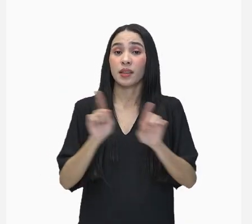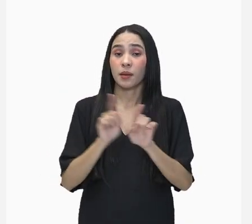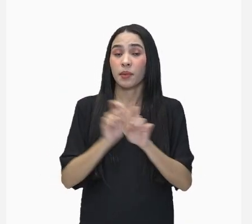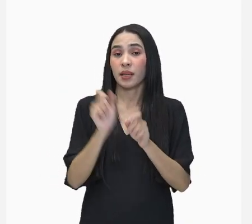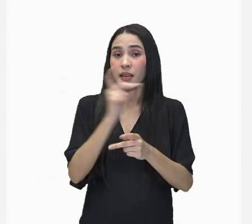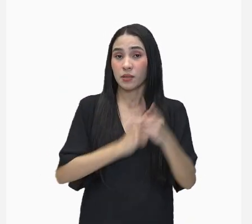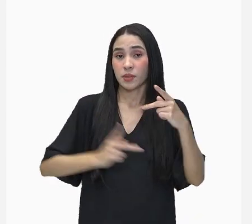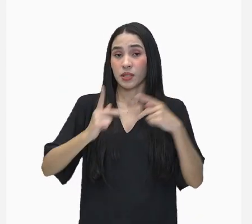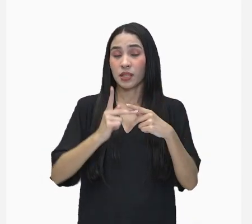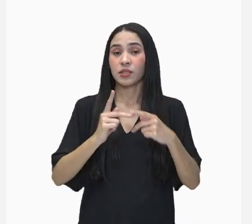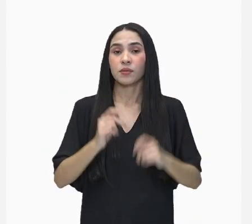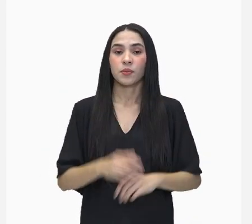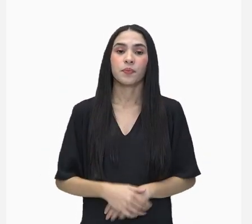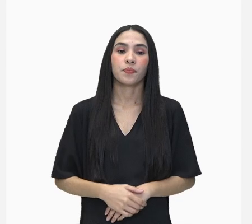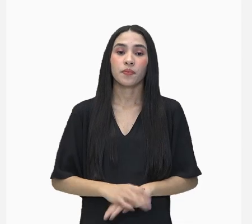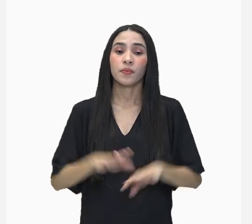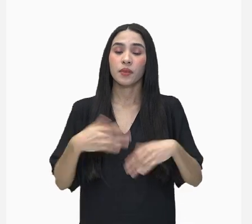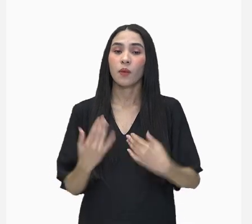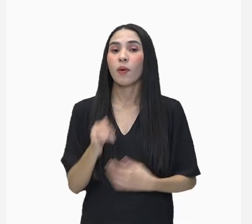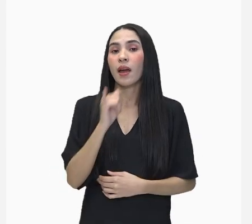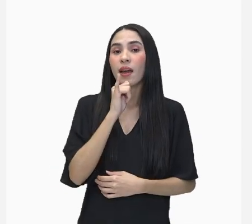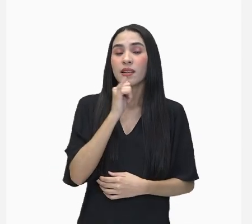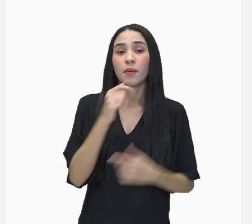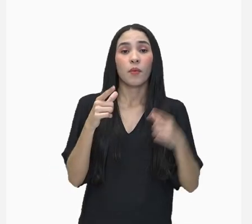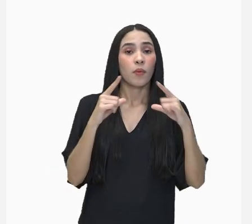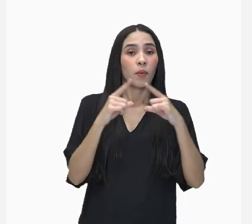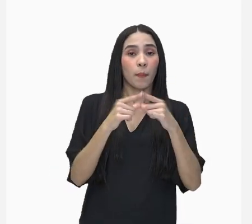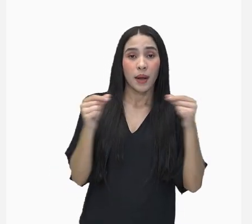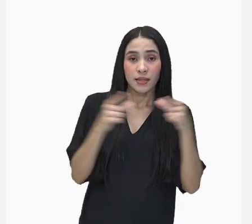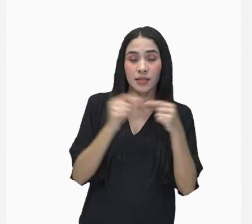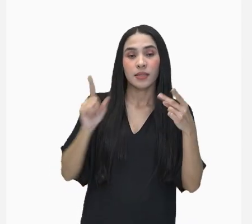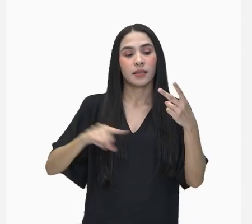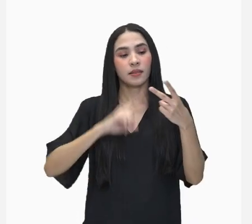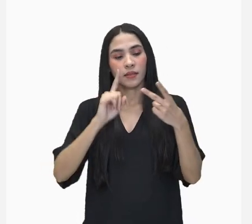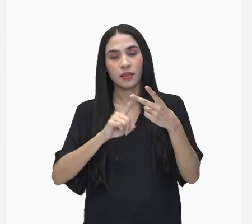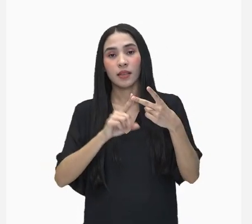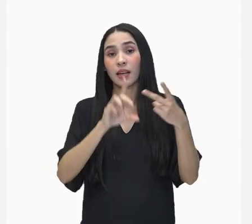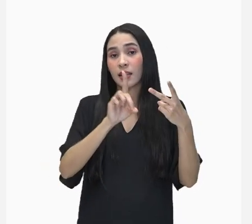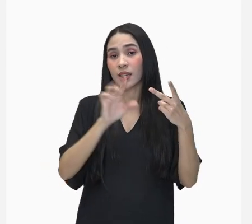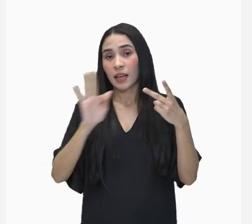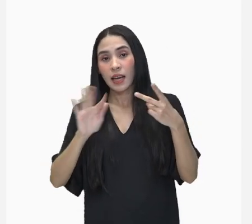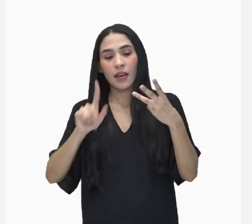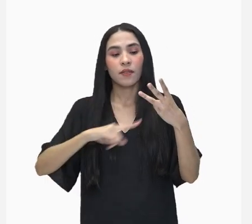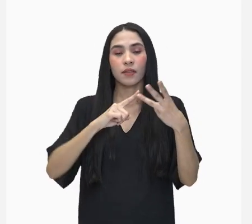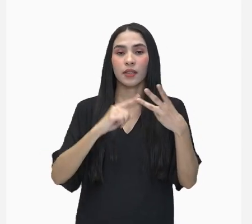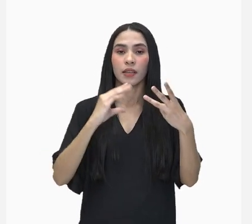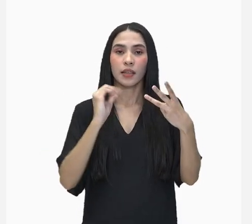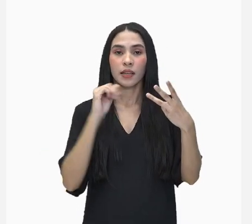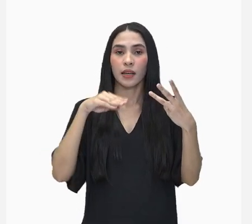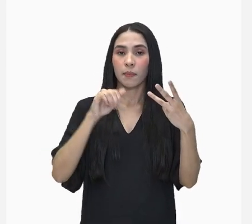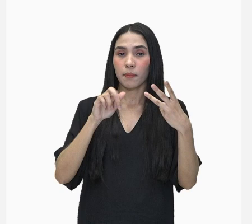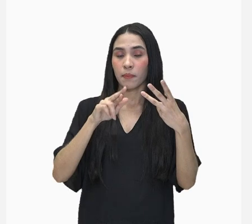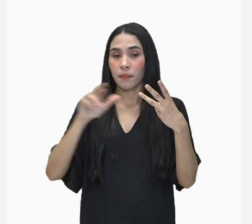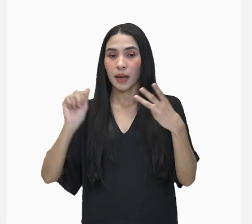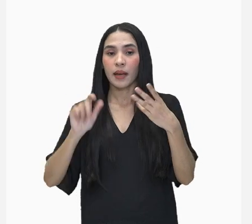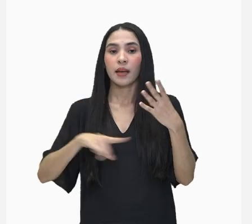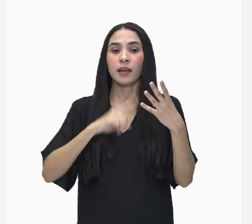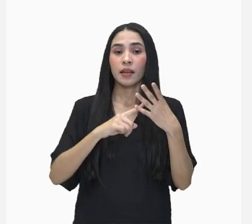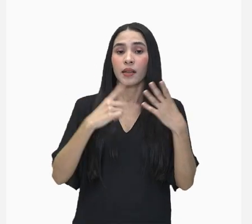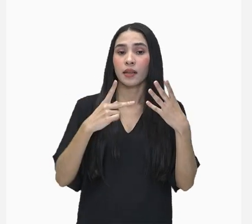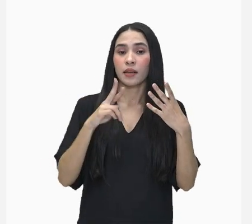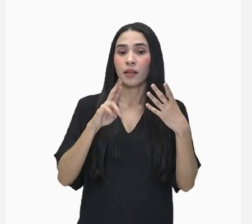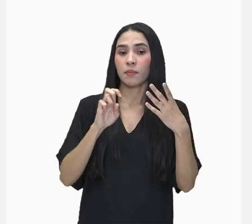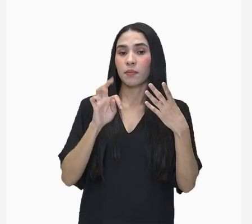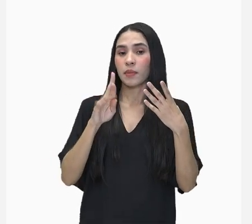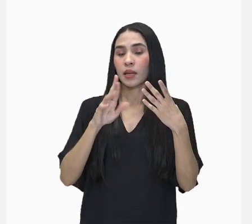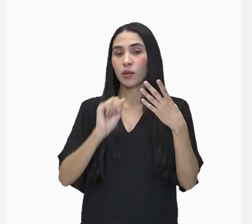administrativos importantes. E aí nós podemos citar Brasília, Distrito Federal, Canberra na Austrália, Pretória na África do Sul.